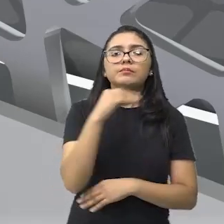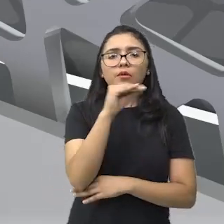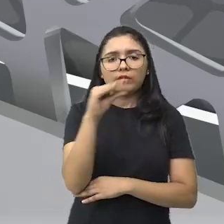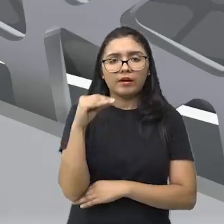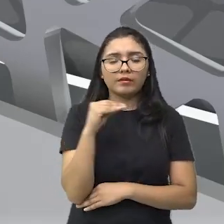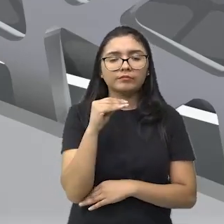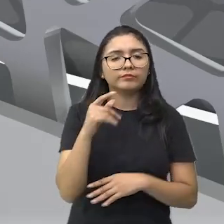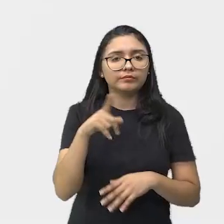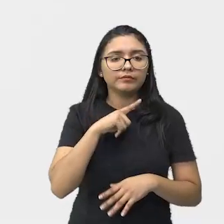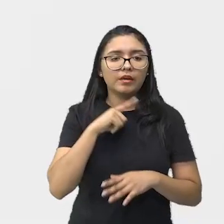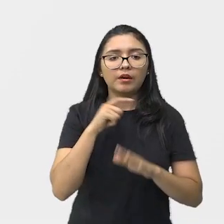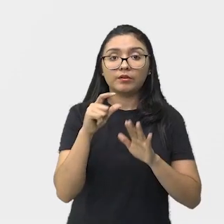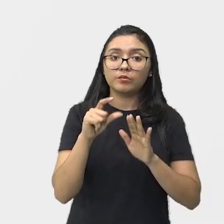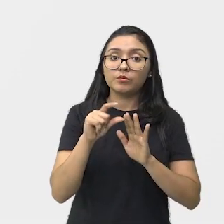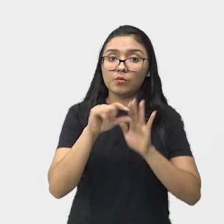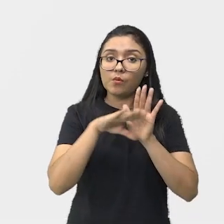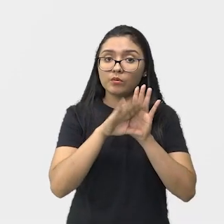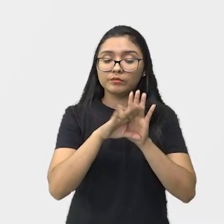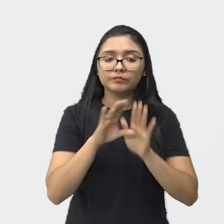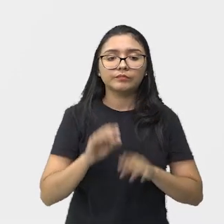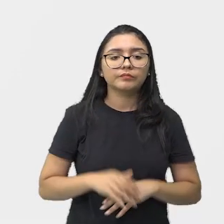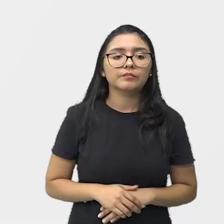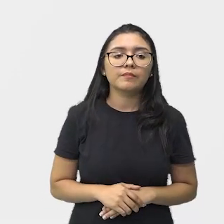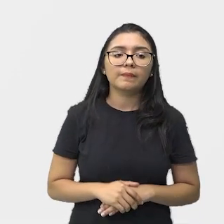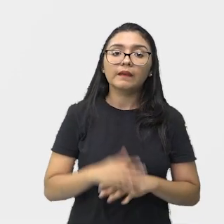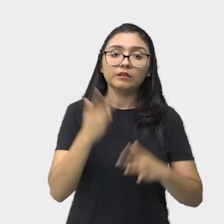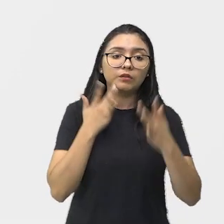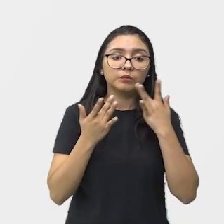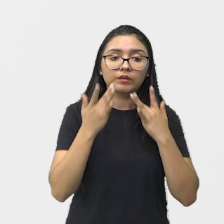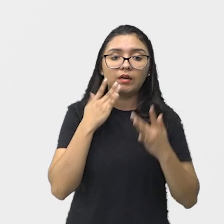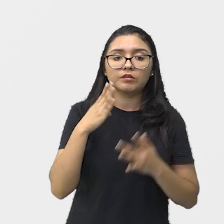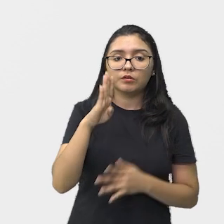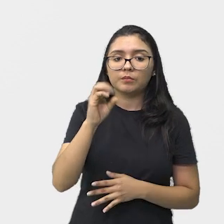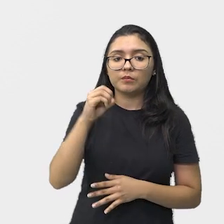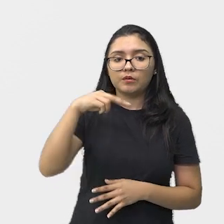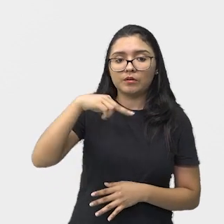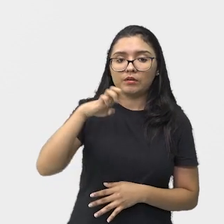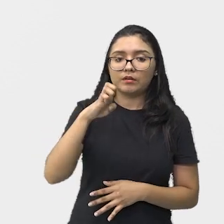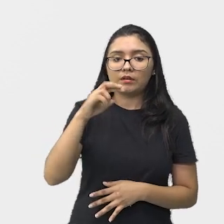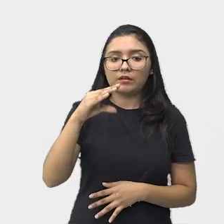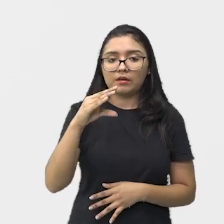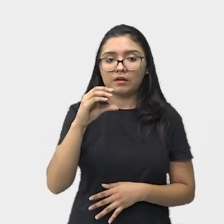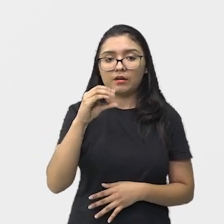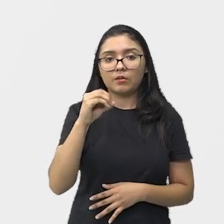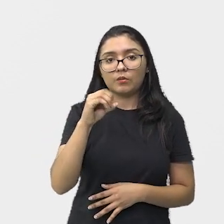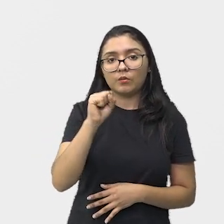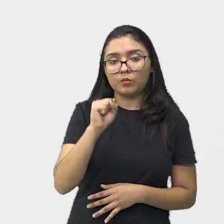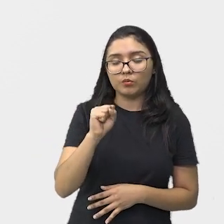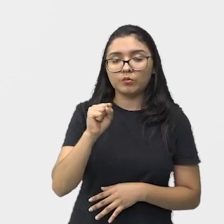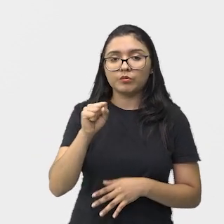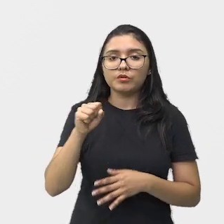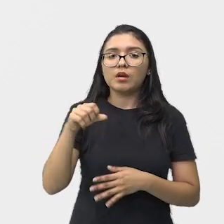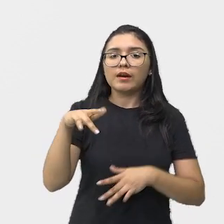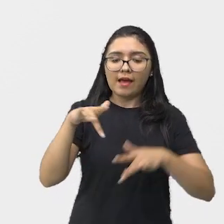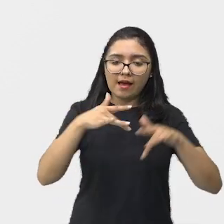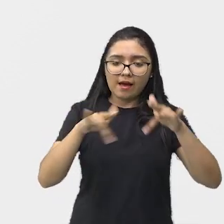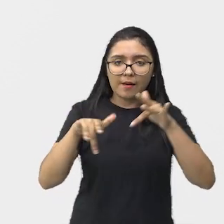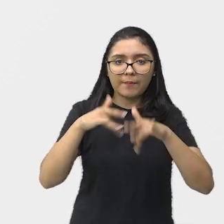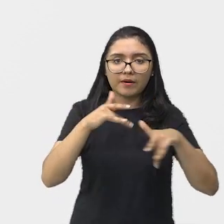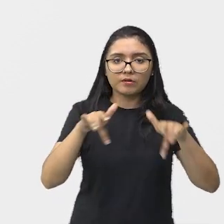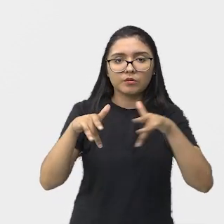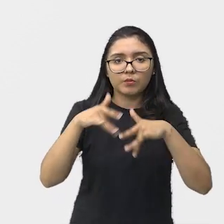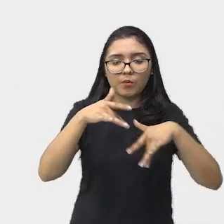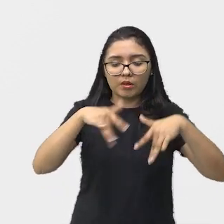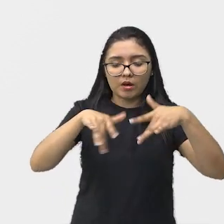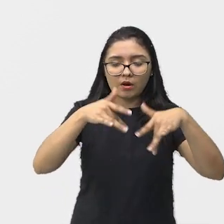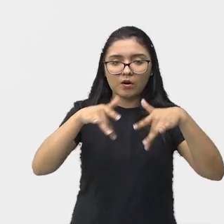sobre eles. Vamos ver? Então, teatro de bonecos, quando os bonecos estão presos por fios, olha aí,